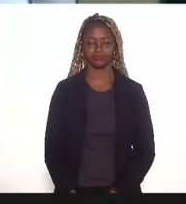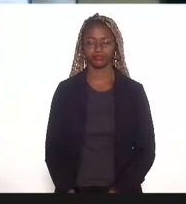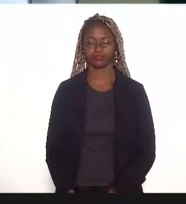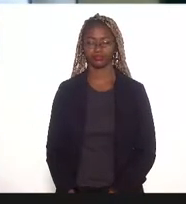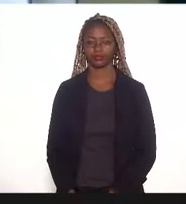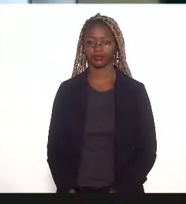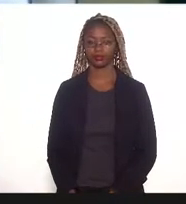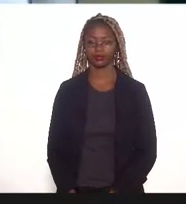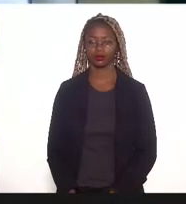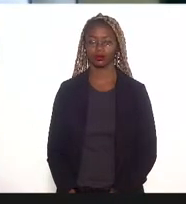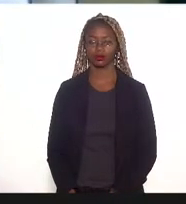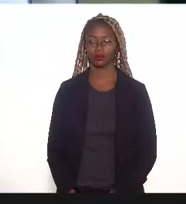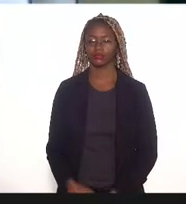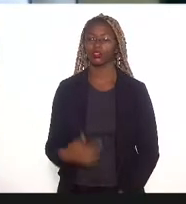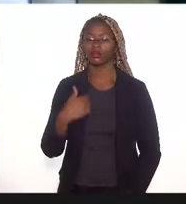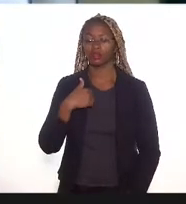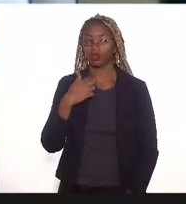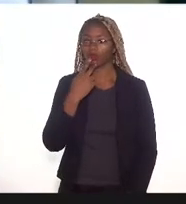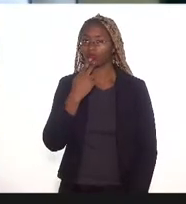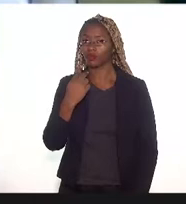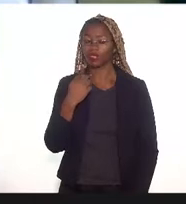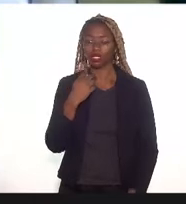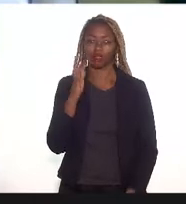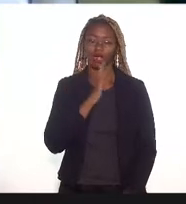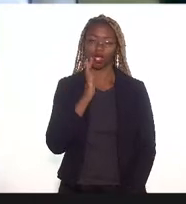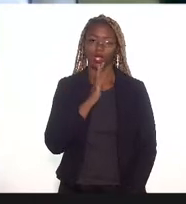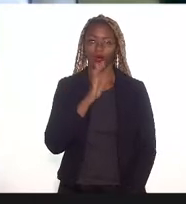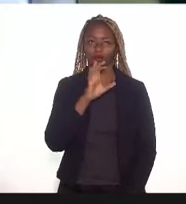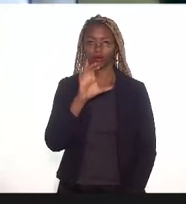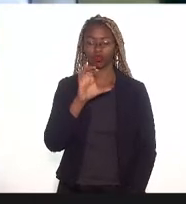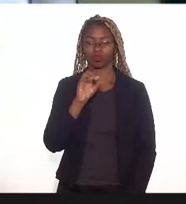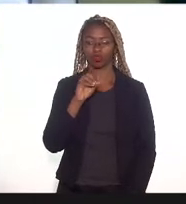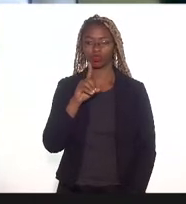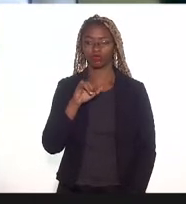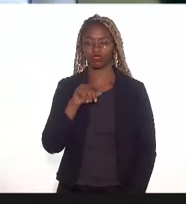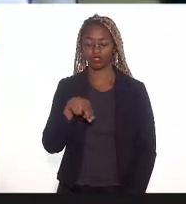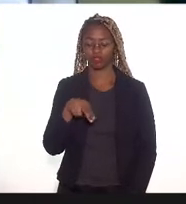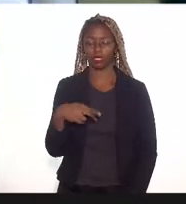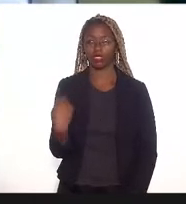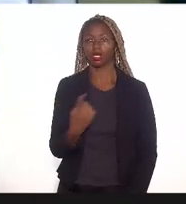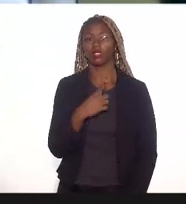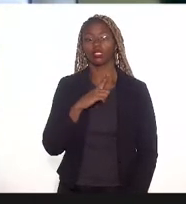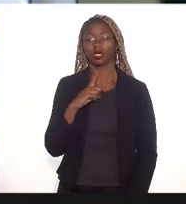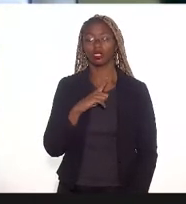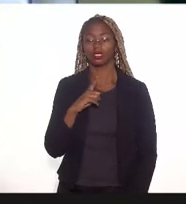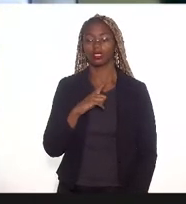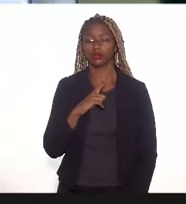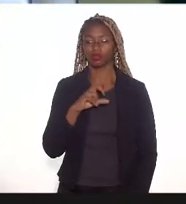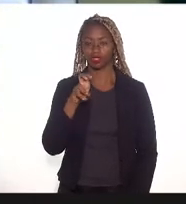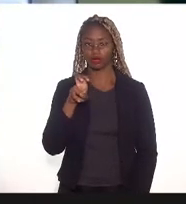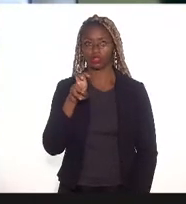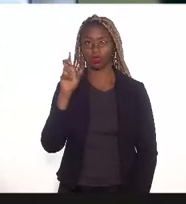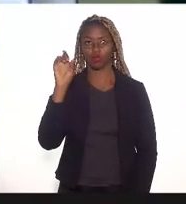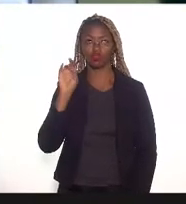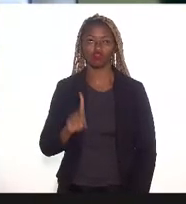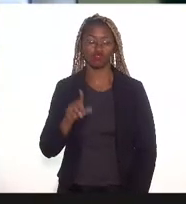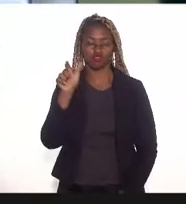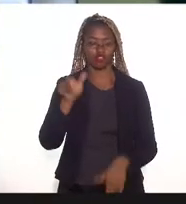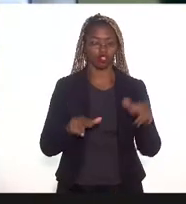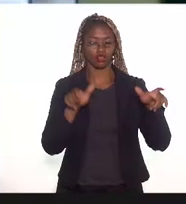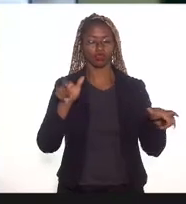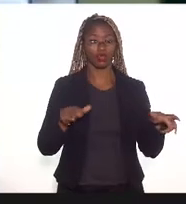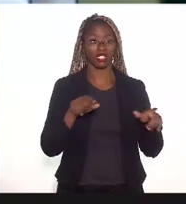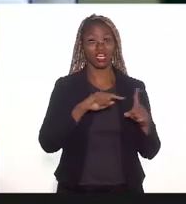Fazendo uma breve colocação sobre a CODIM, nós possuímos aqui um total de 5 diretorias. Dessas